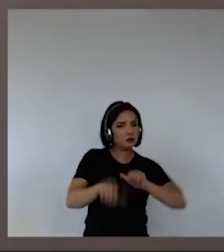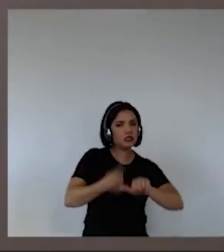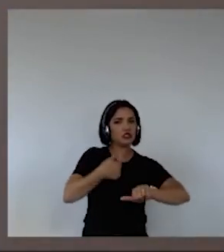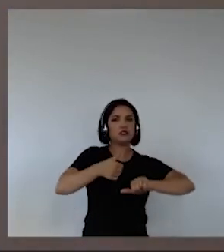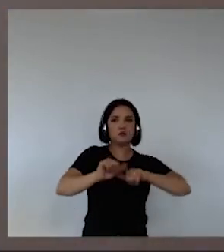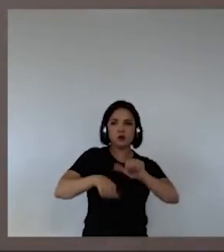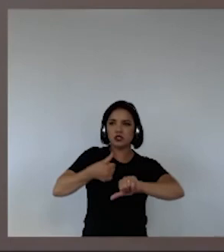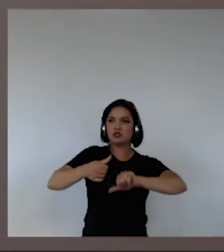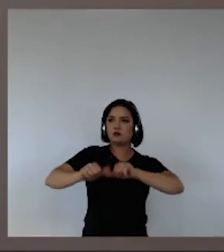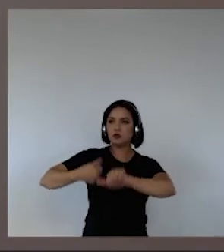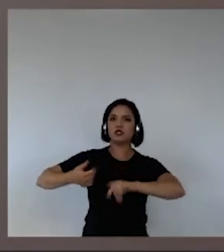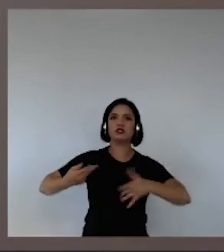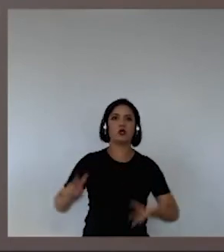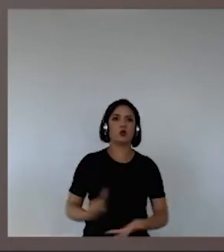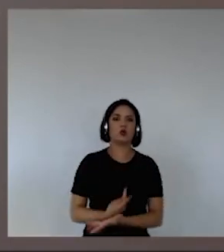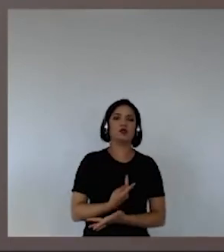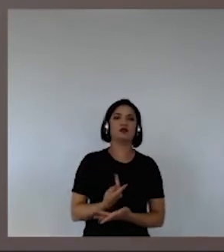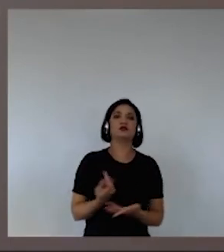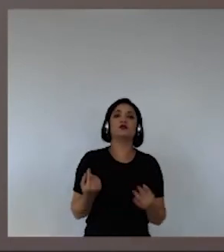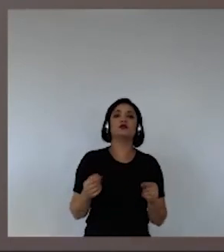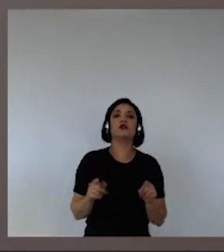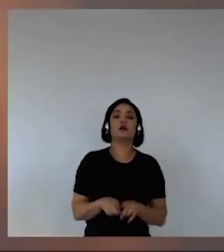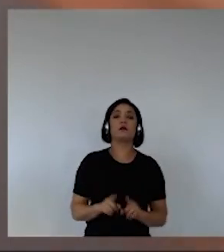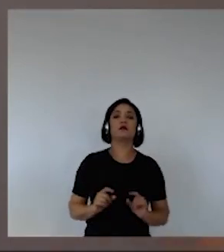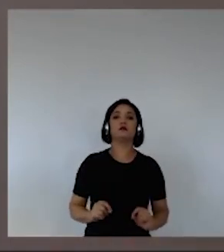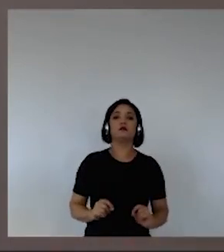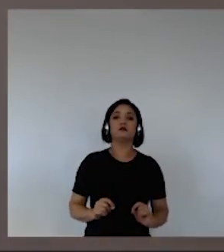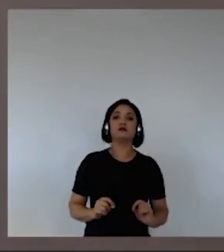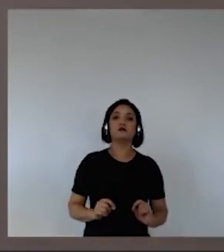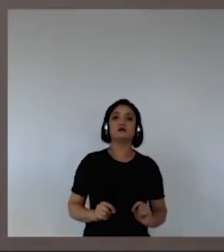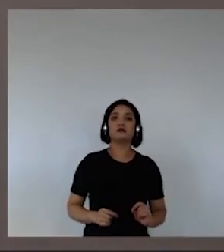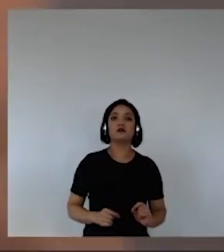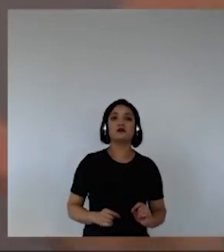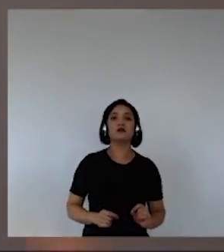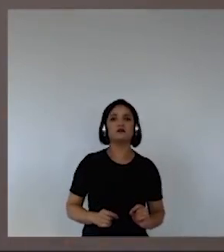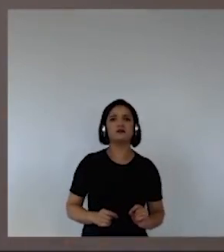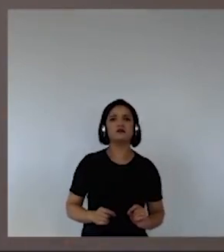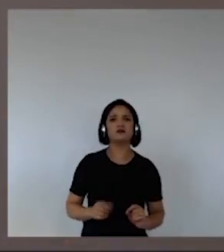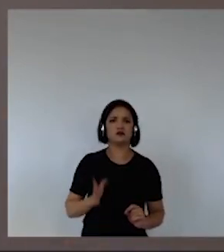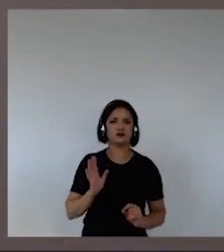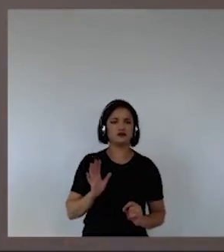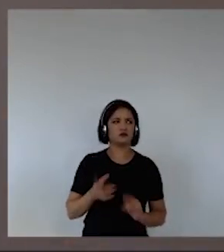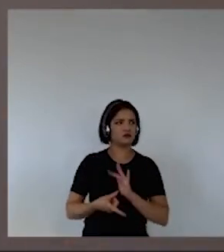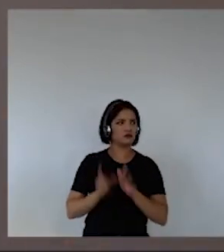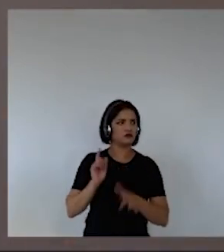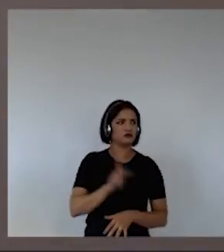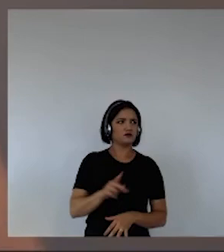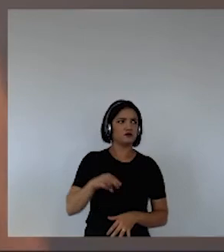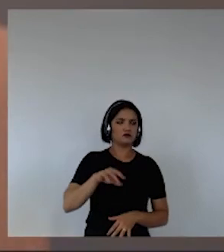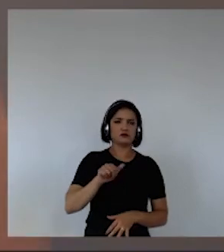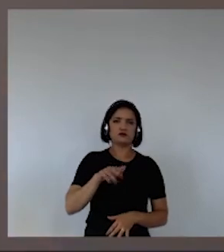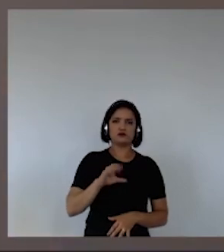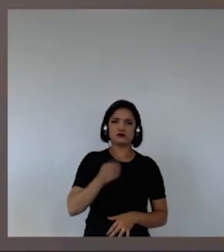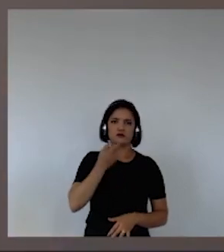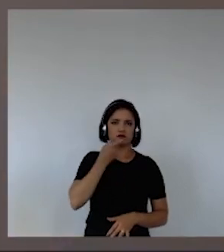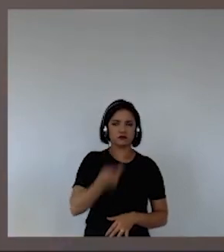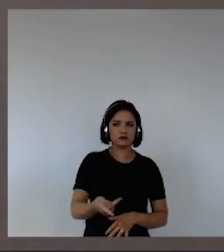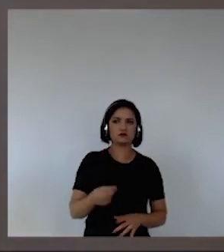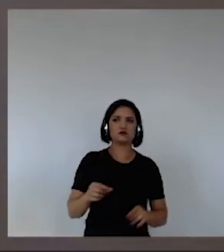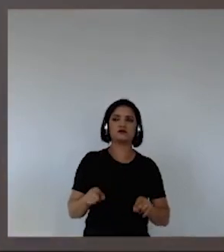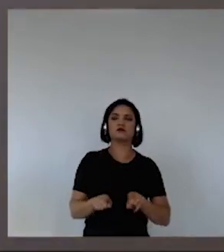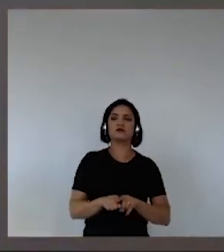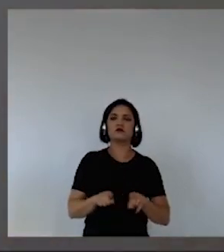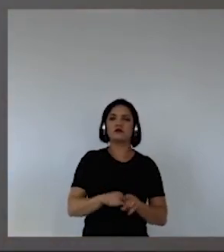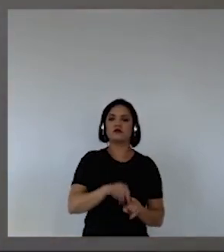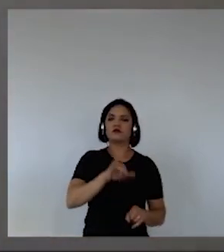da pandemia. E ainda, né, como muito foi falado aqui pelo professor Márcio, pelo nosso